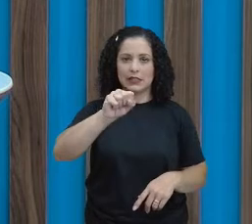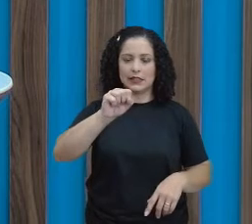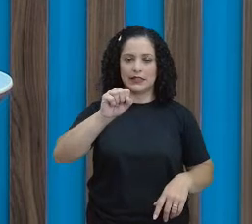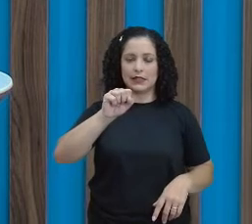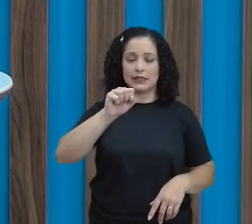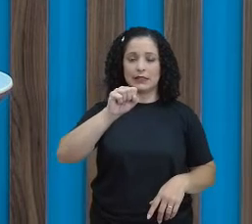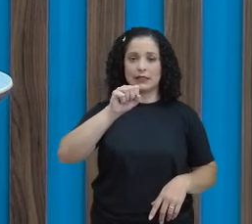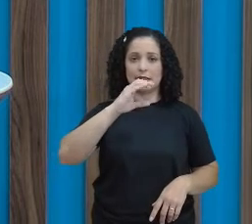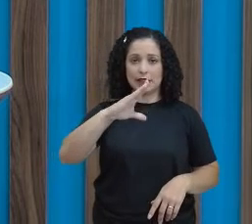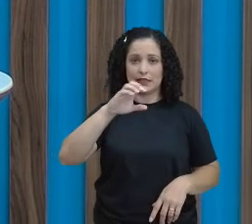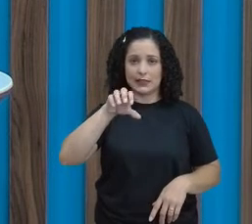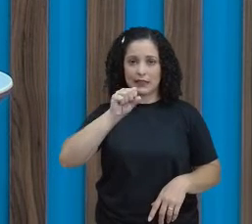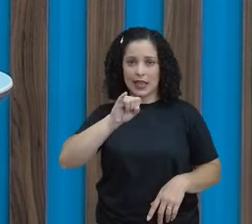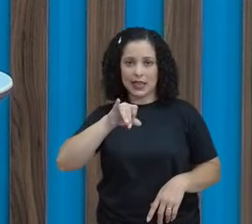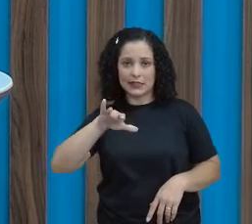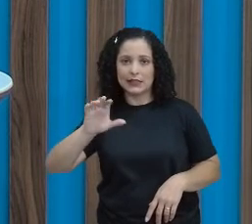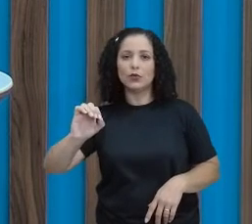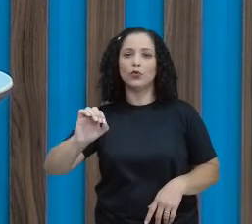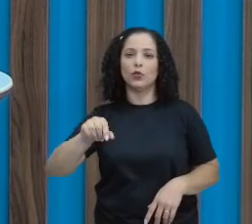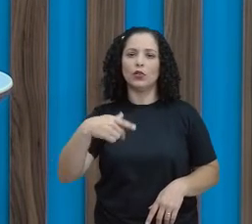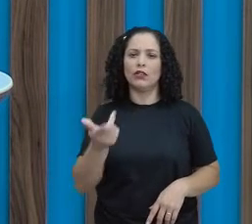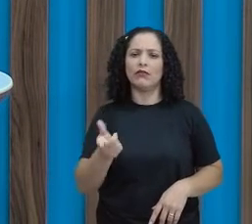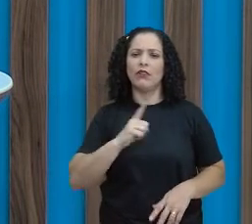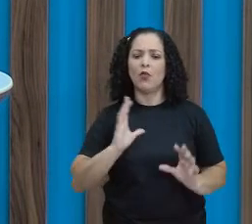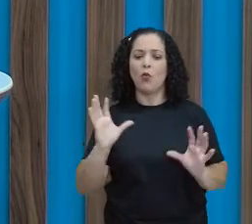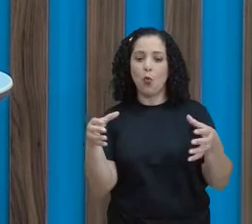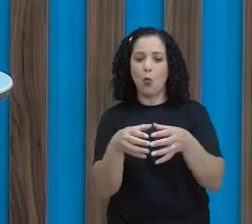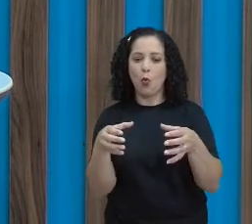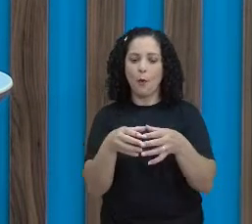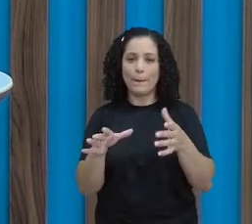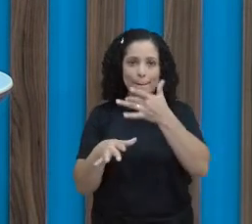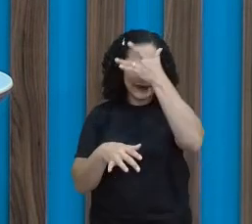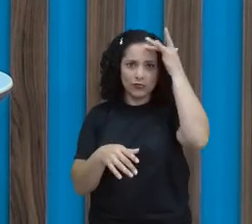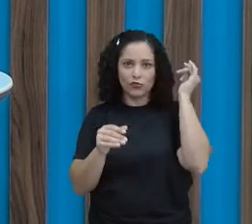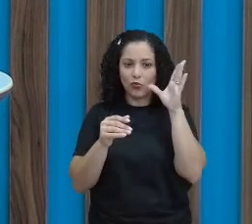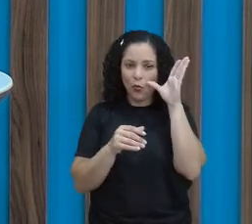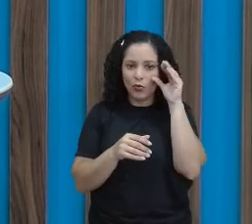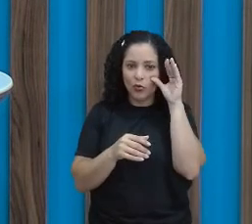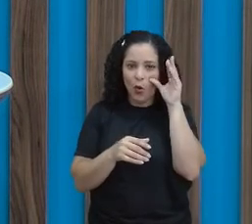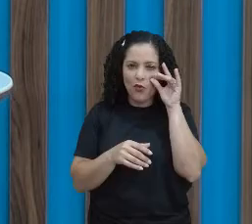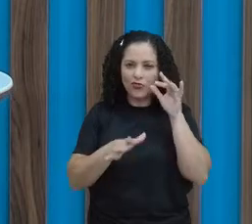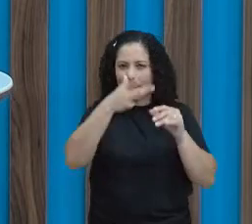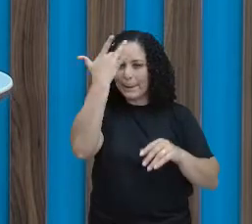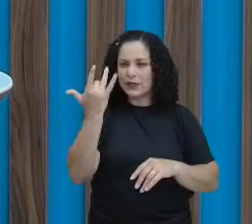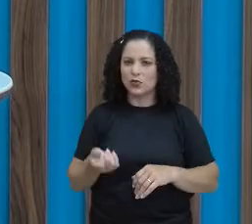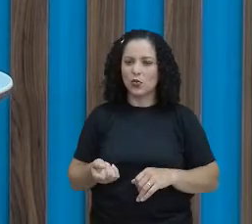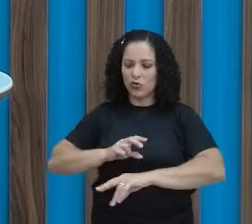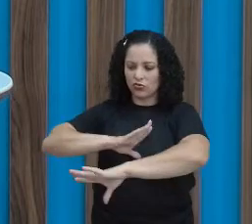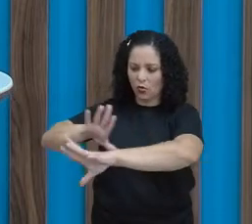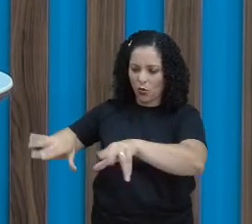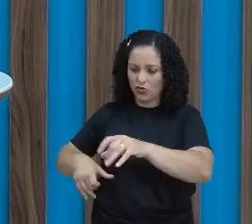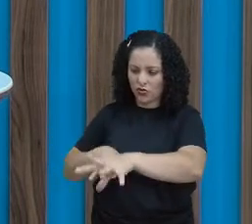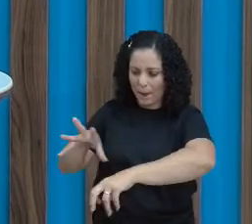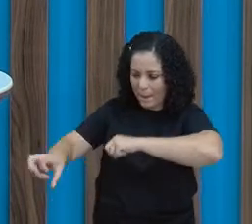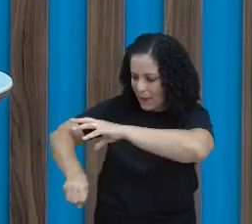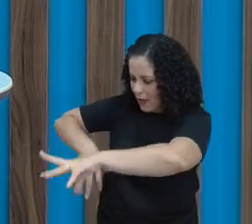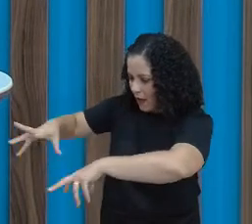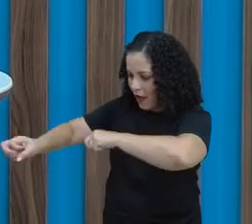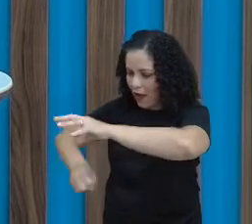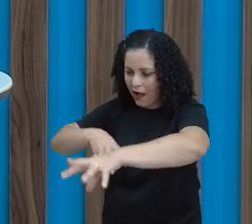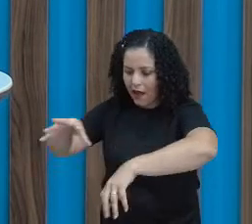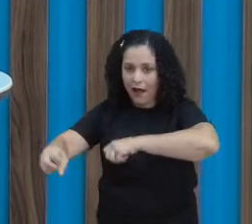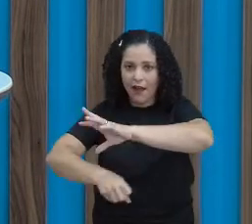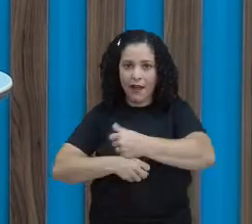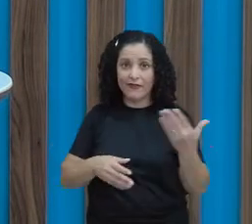que nada mais do que um grupo de curiosos, né? Aqueles catadores que não sabiam, que tiveram facilidade de entrar no local que